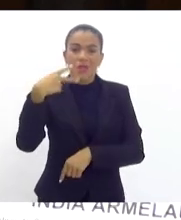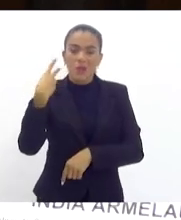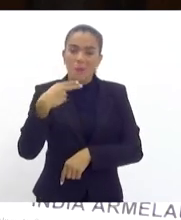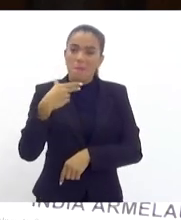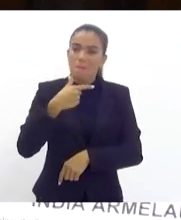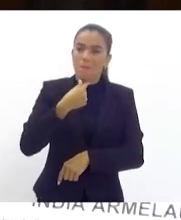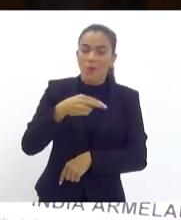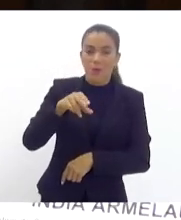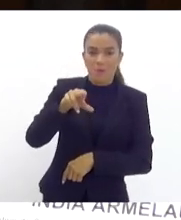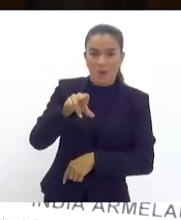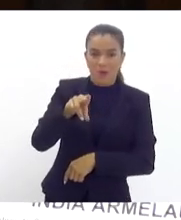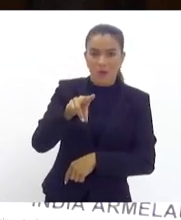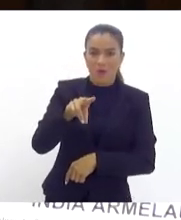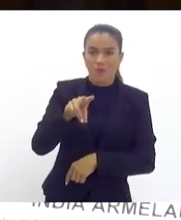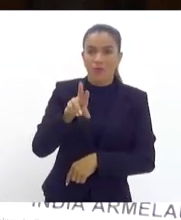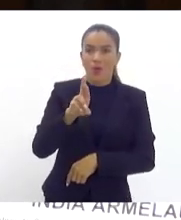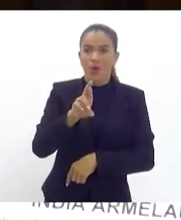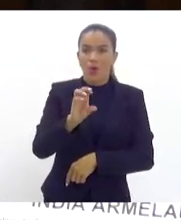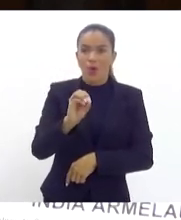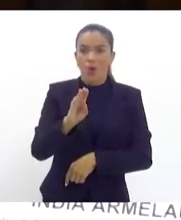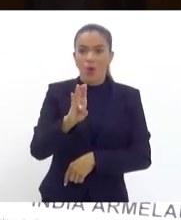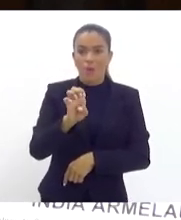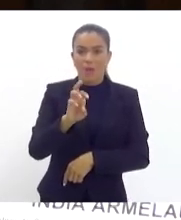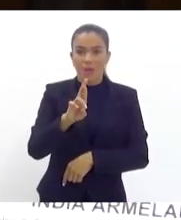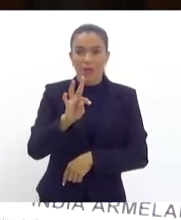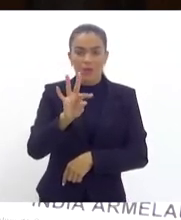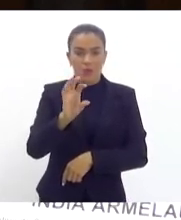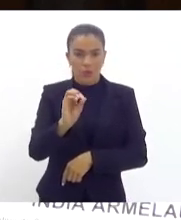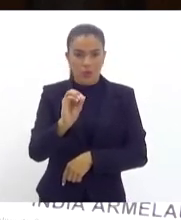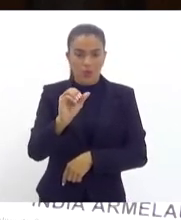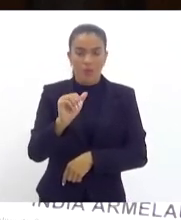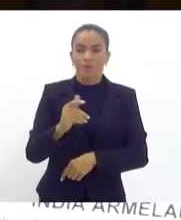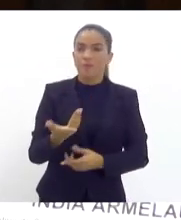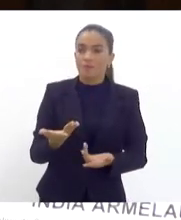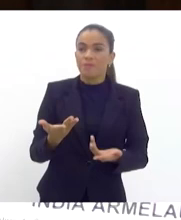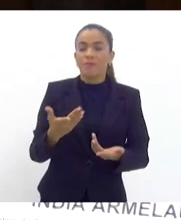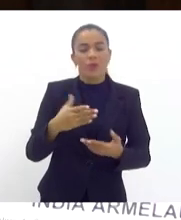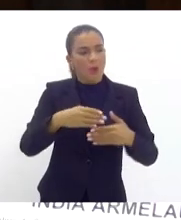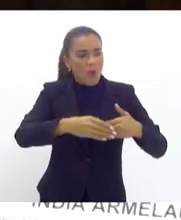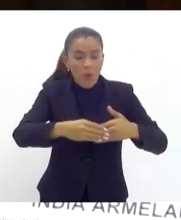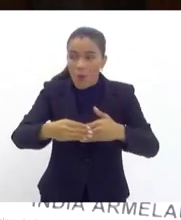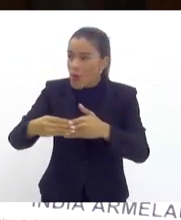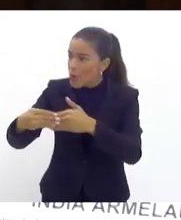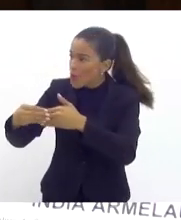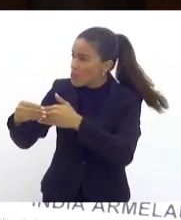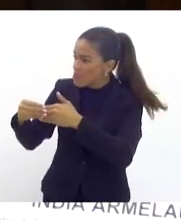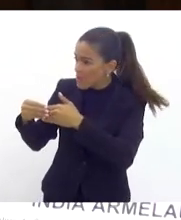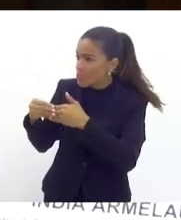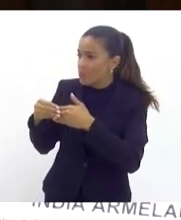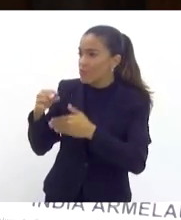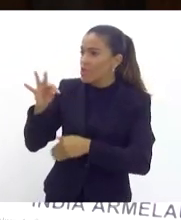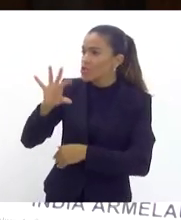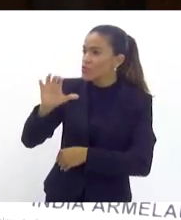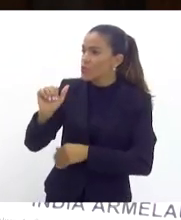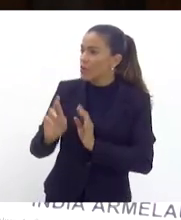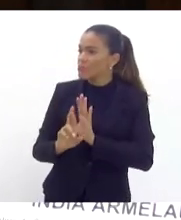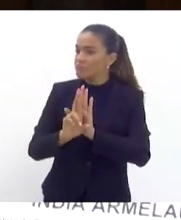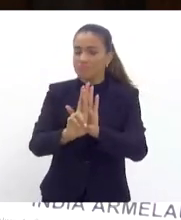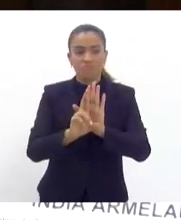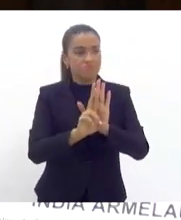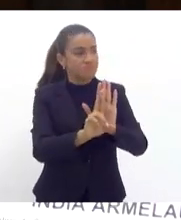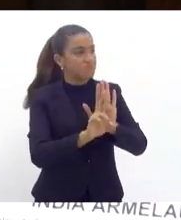Janeiro Rogério Amorim vendo inúmeros tijucanos ilustres e queridos aqui cumprimento a Tijuca representada